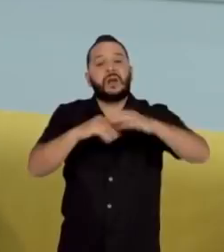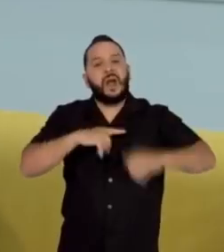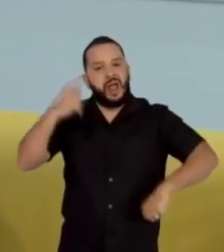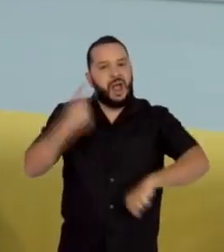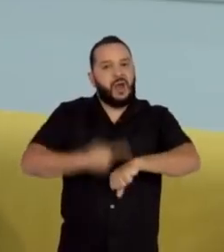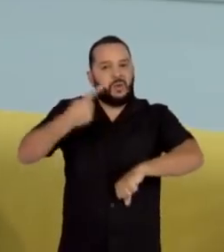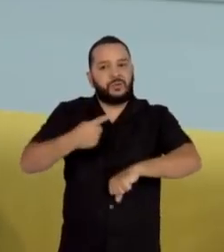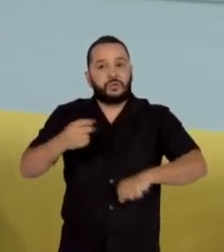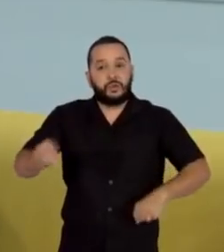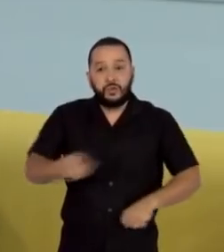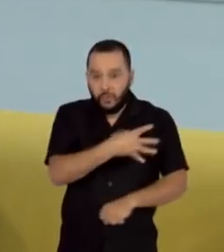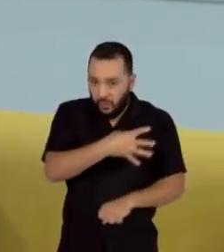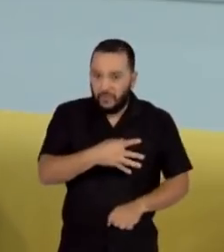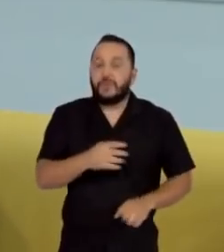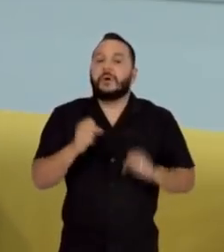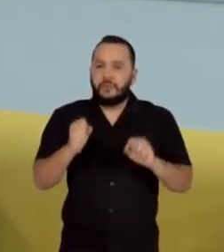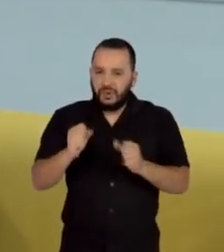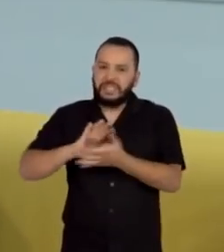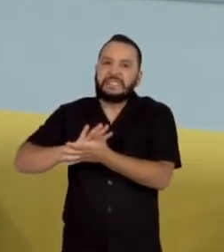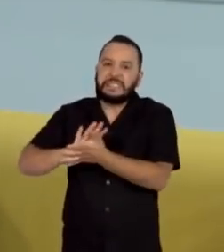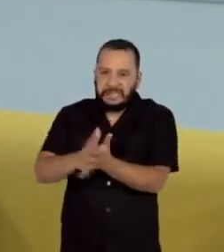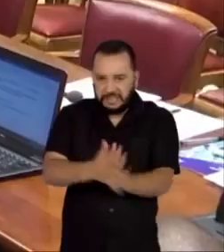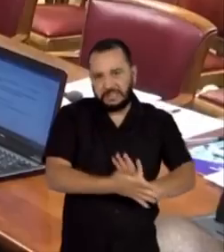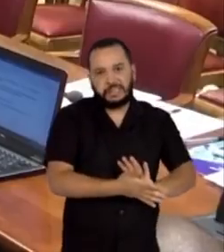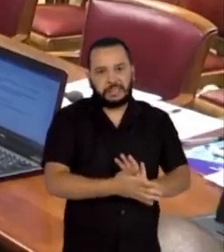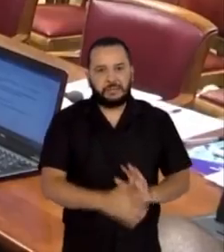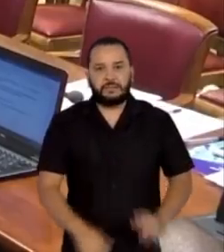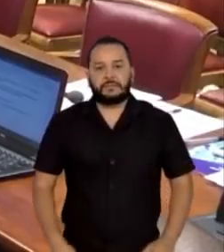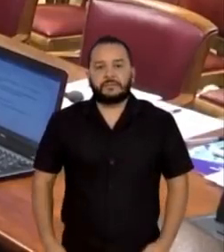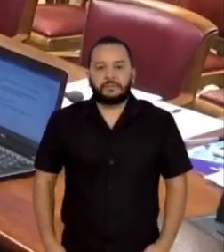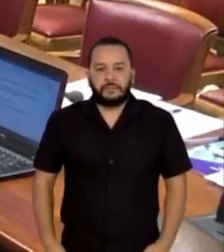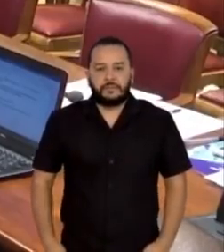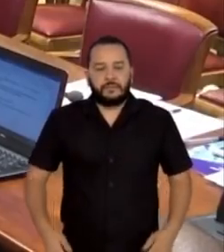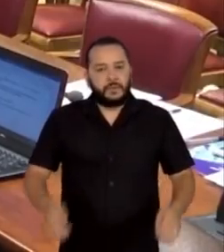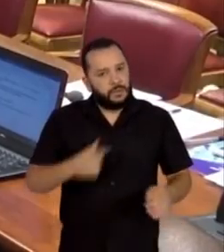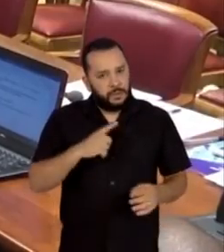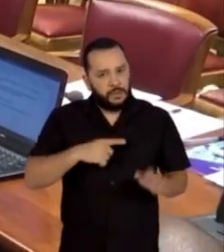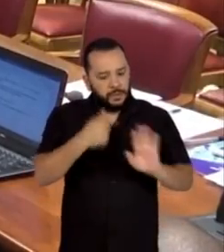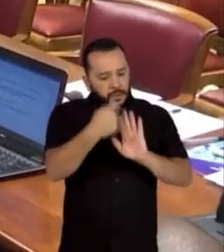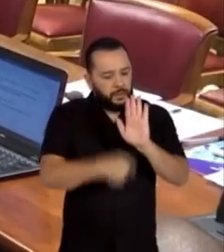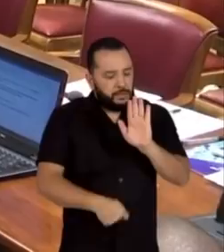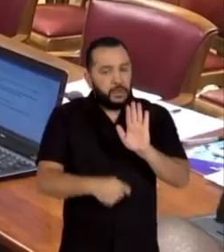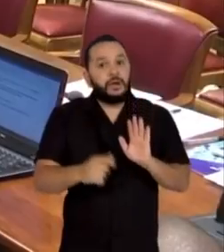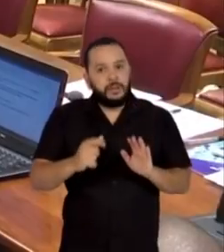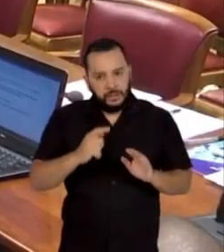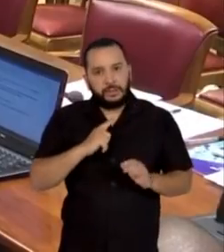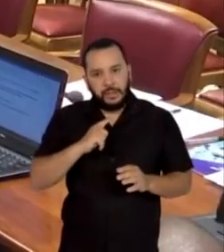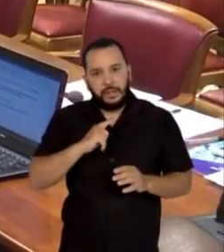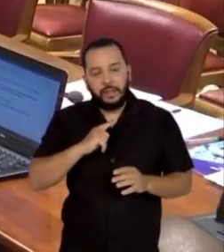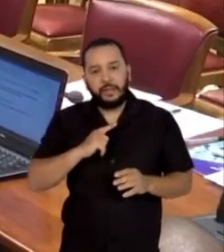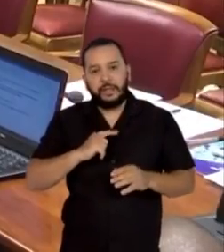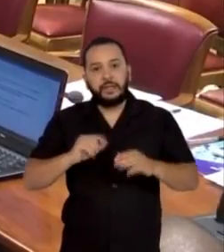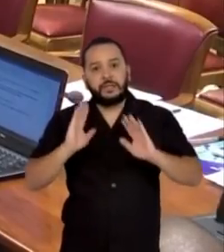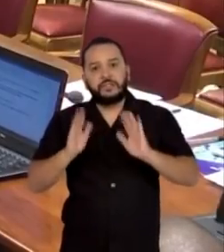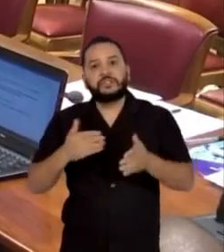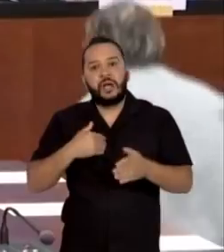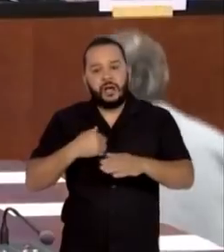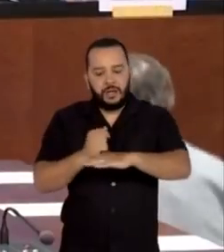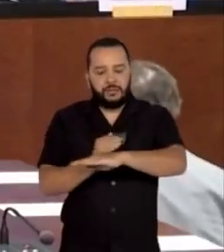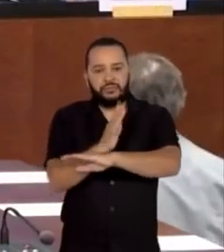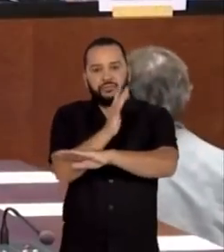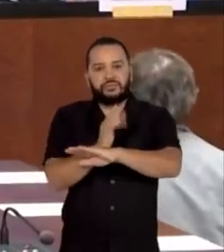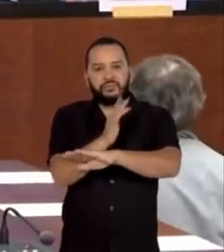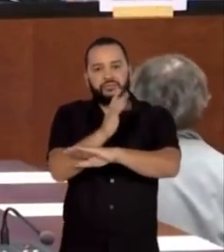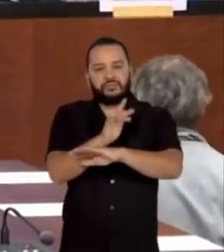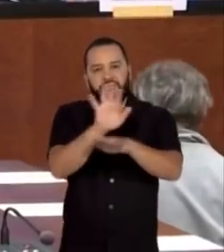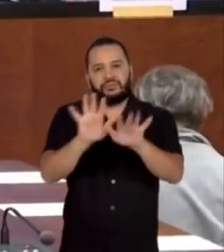podem causar efeitos destruidores. O relatório de defasagem de emissões é um de